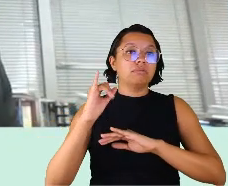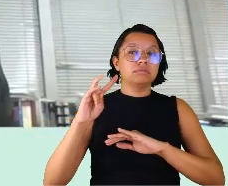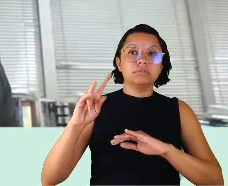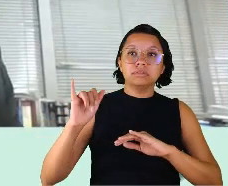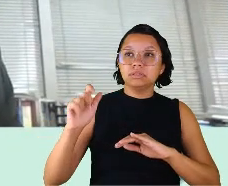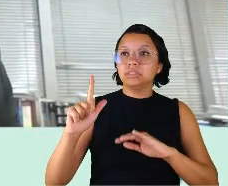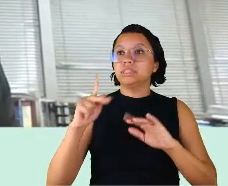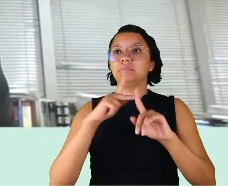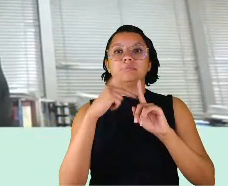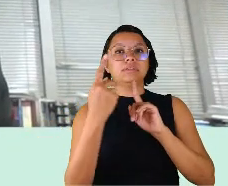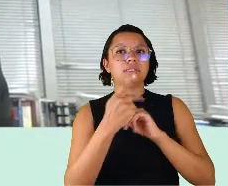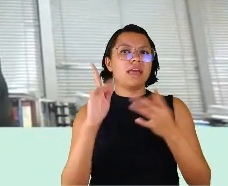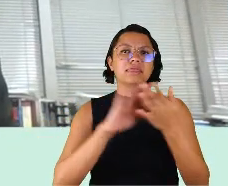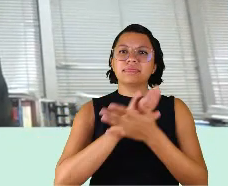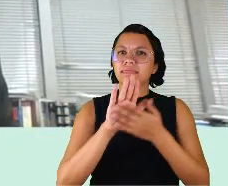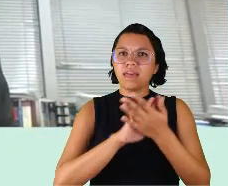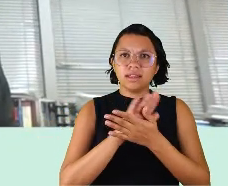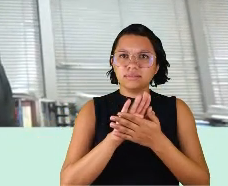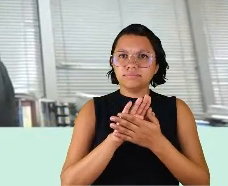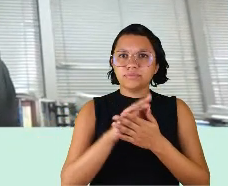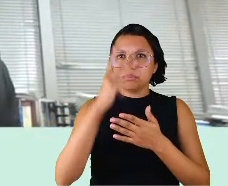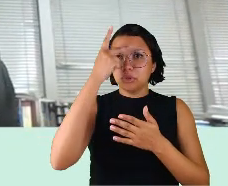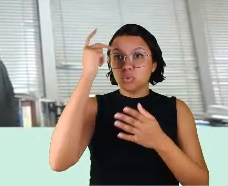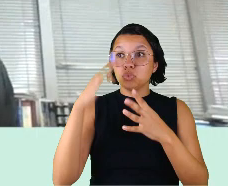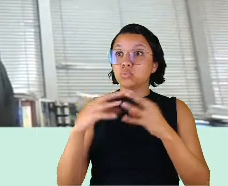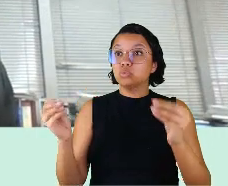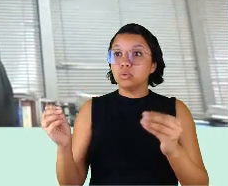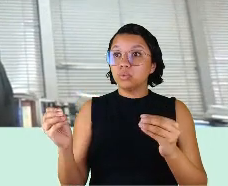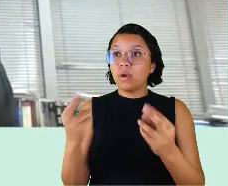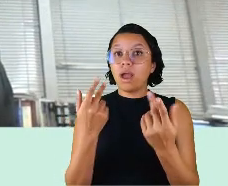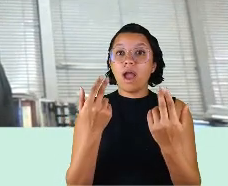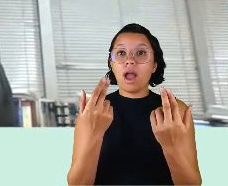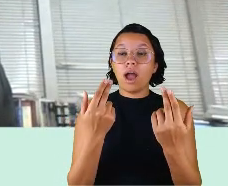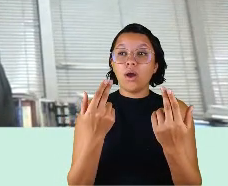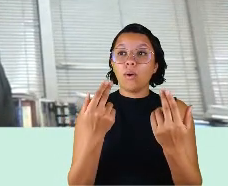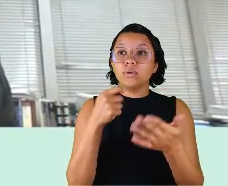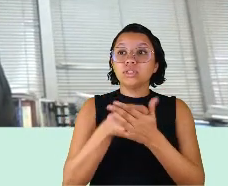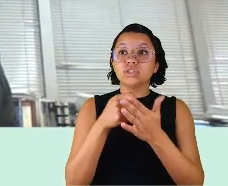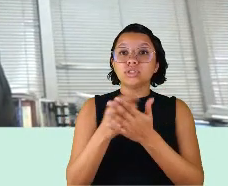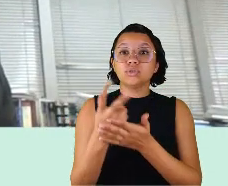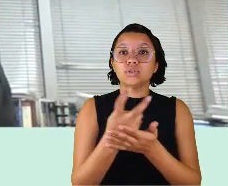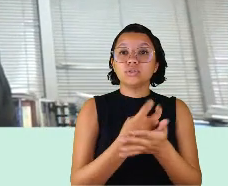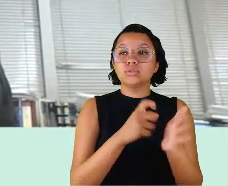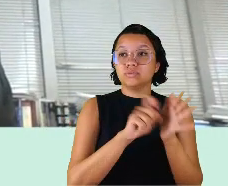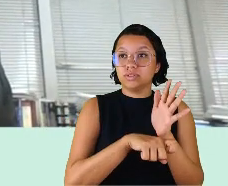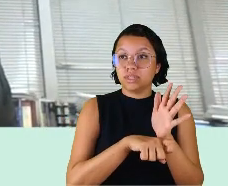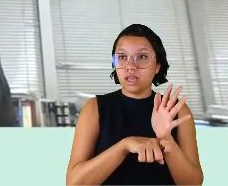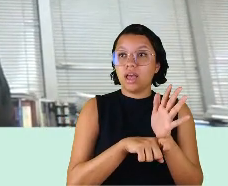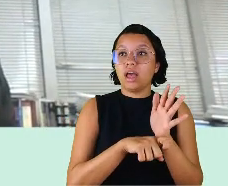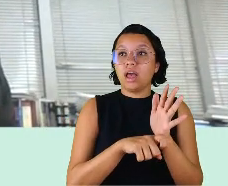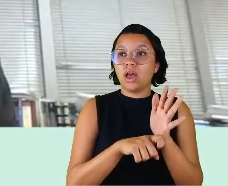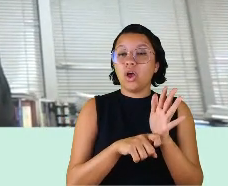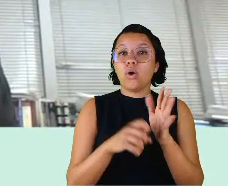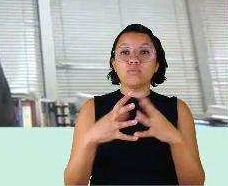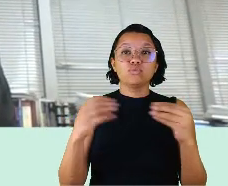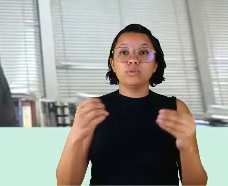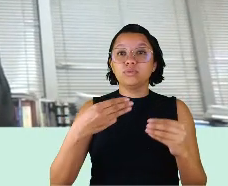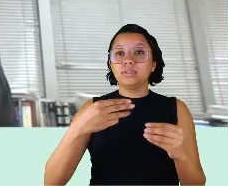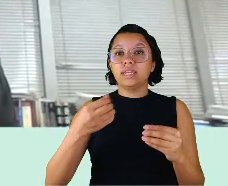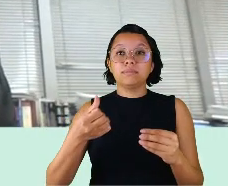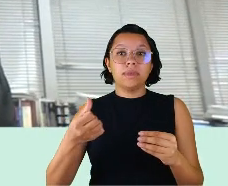no previdenciário, nada. Então, é o mesmo da execução fiscal. O sumido do 366 do